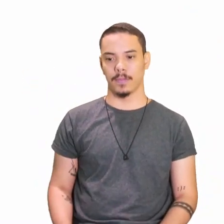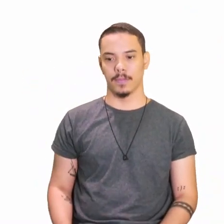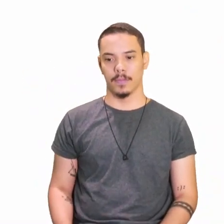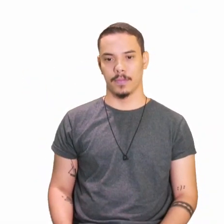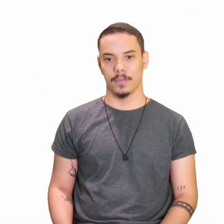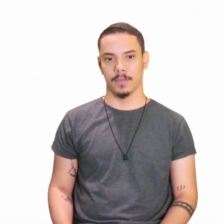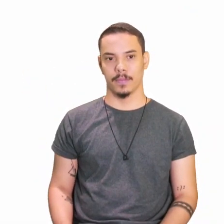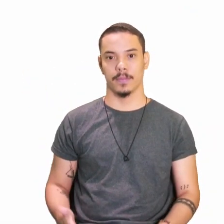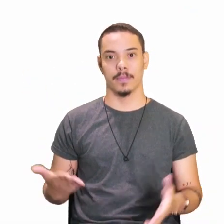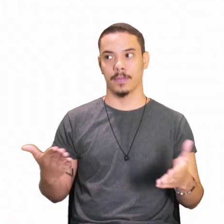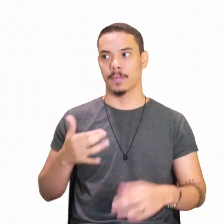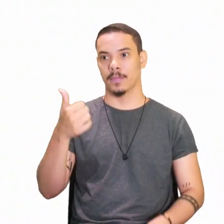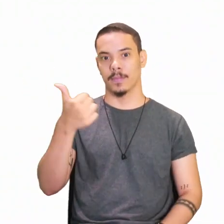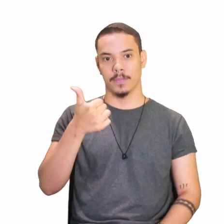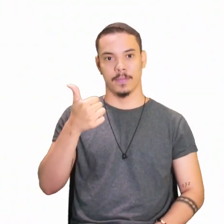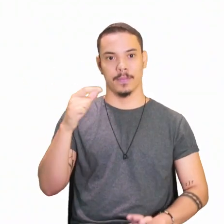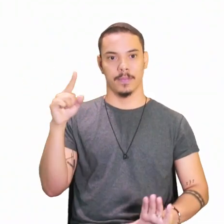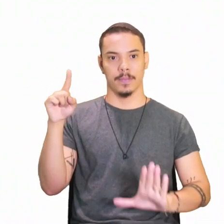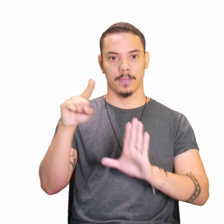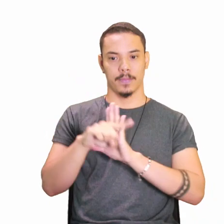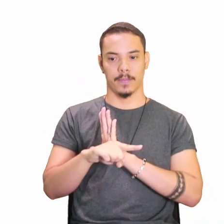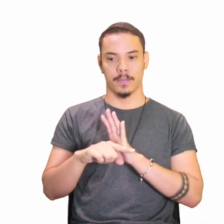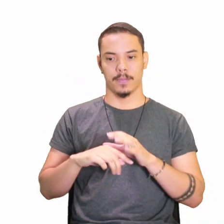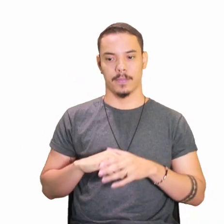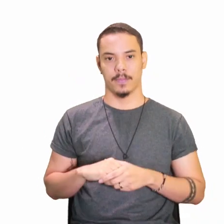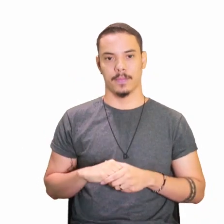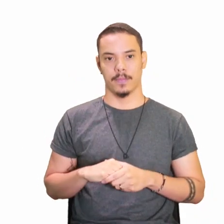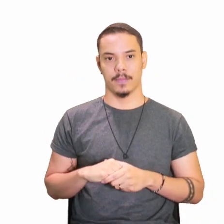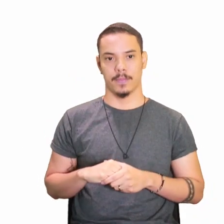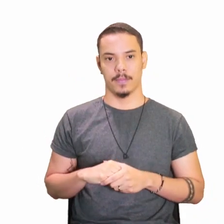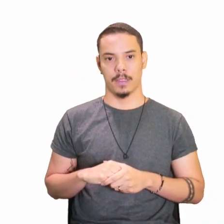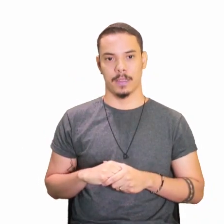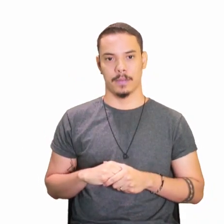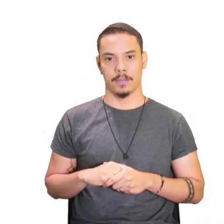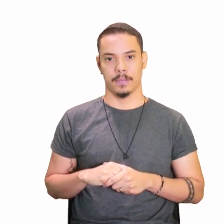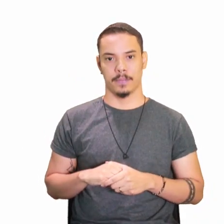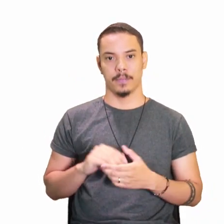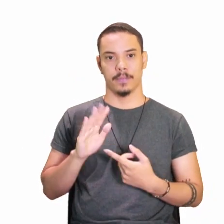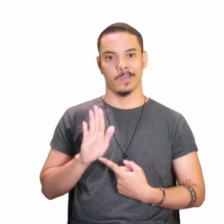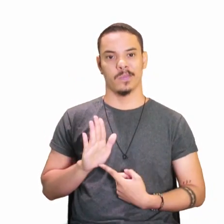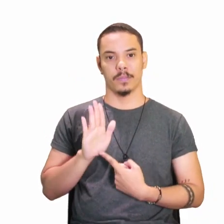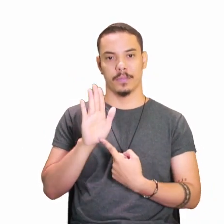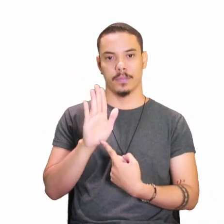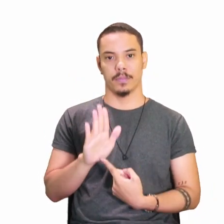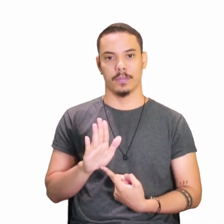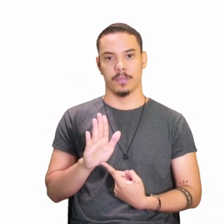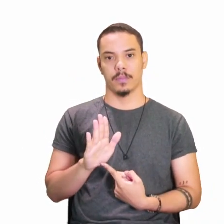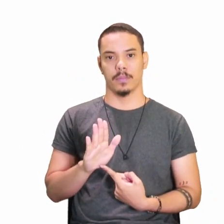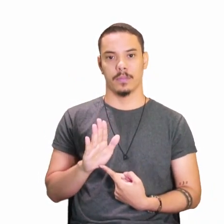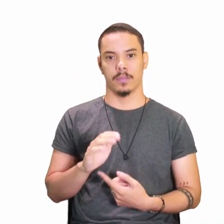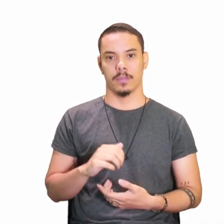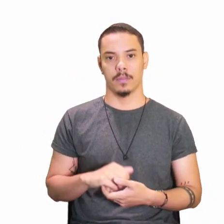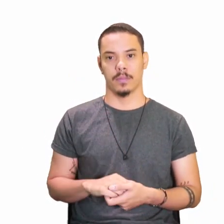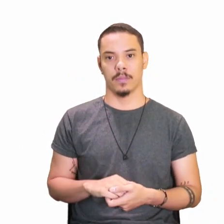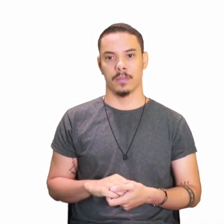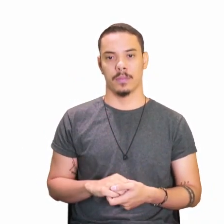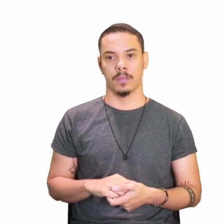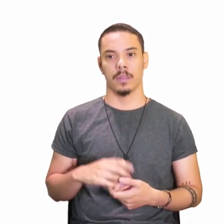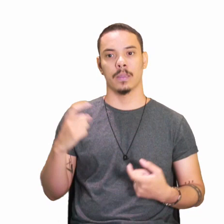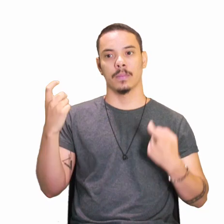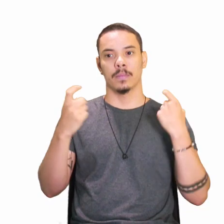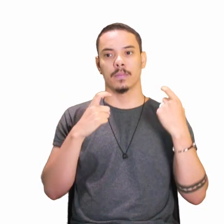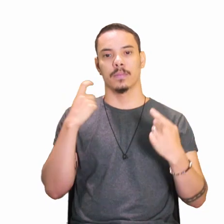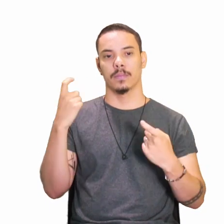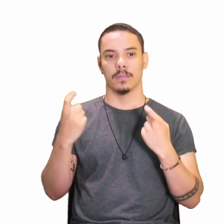para nossa primeira questão amados questão Na expressão cnk